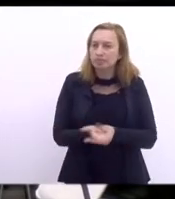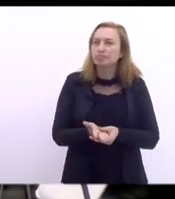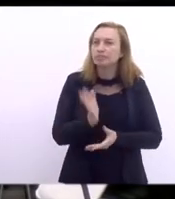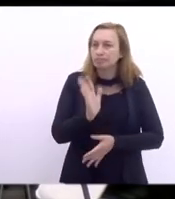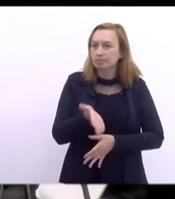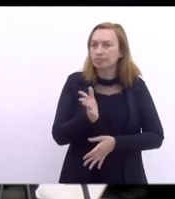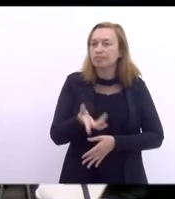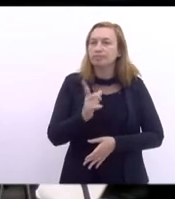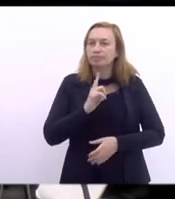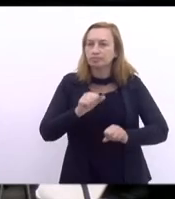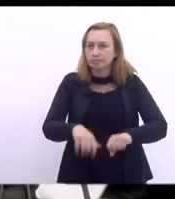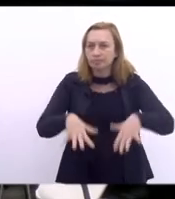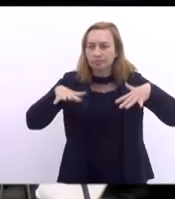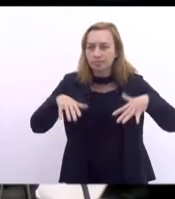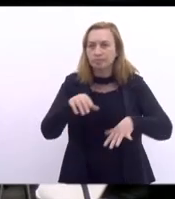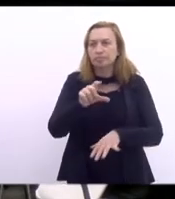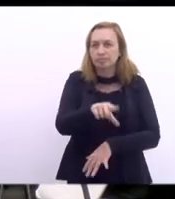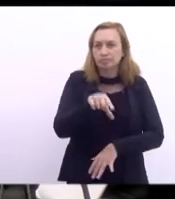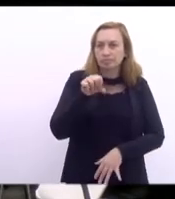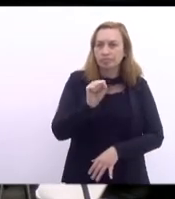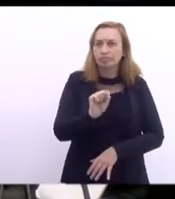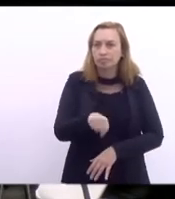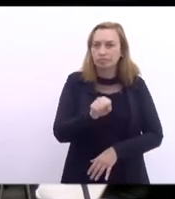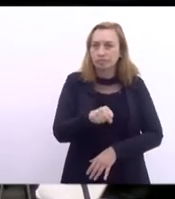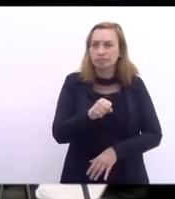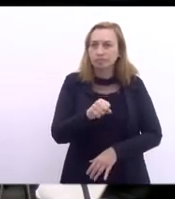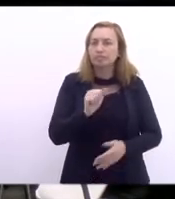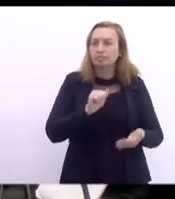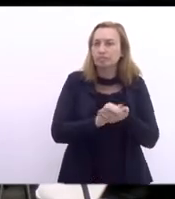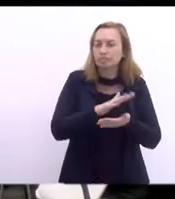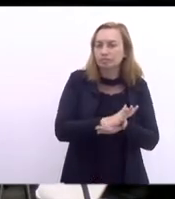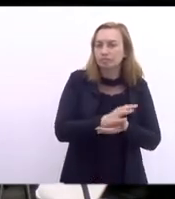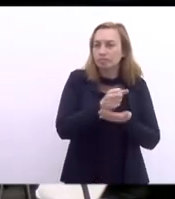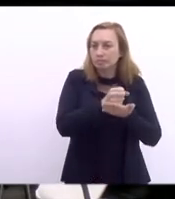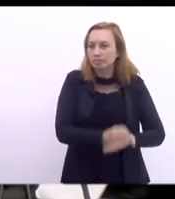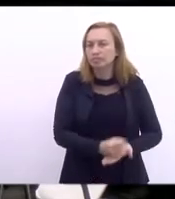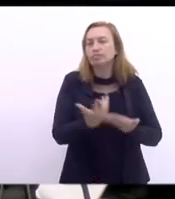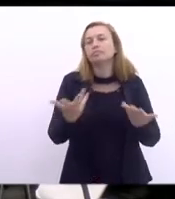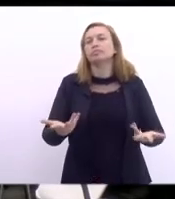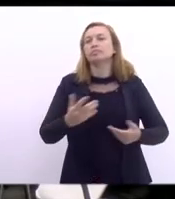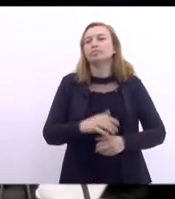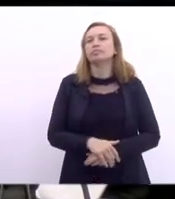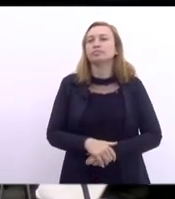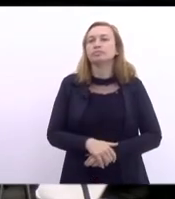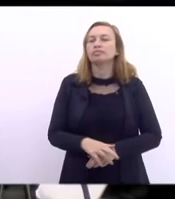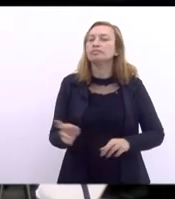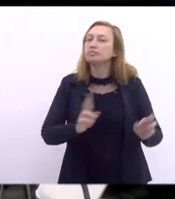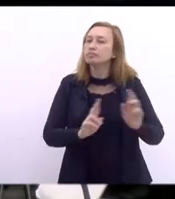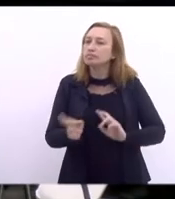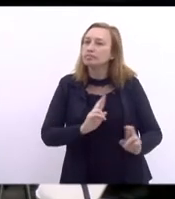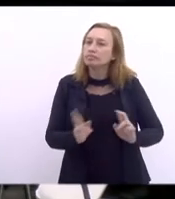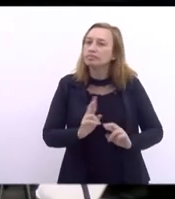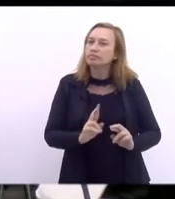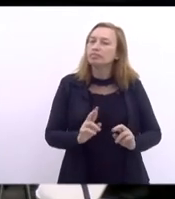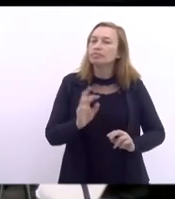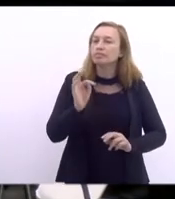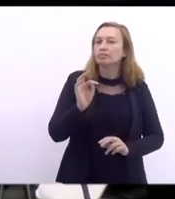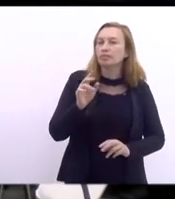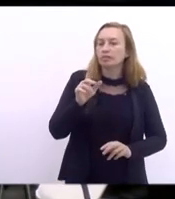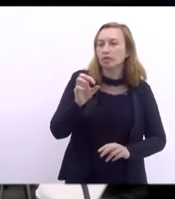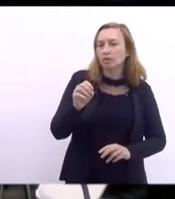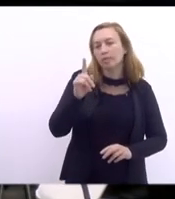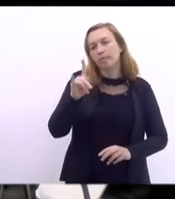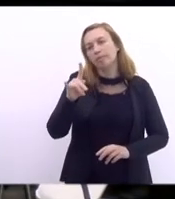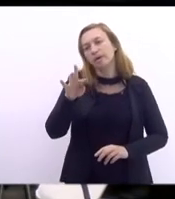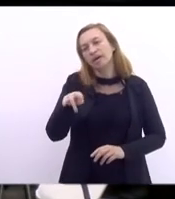decisão plenária assim com multas pesadas e em relação a operação dela ué